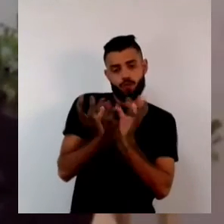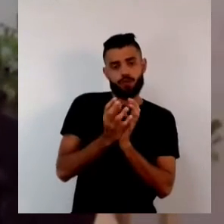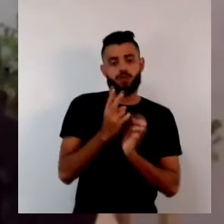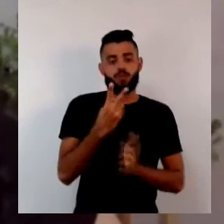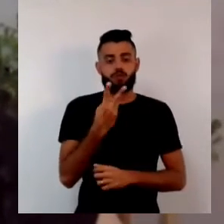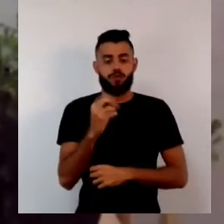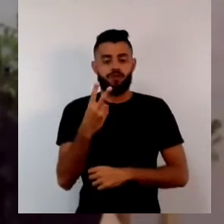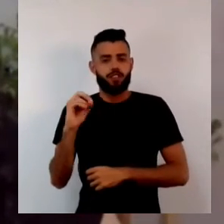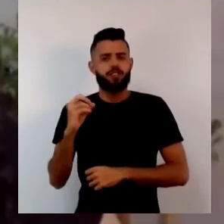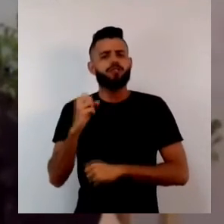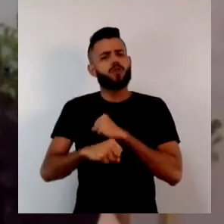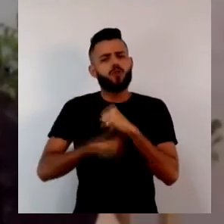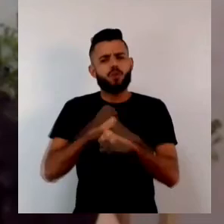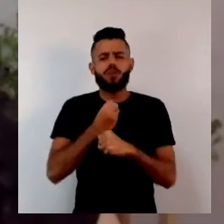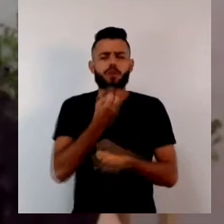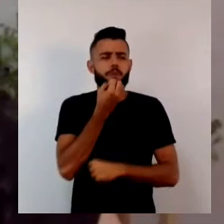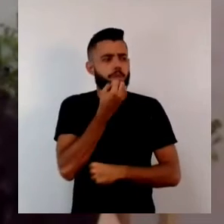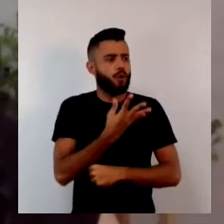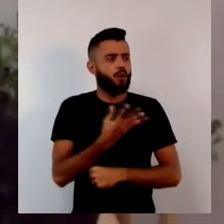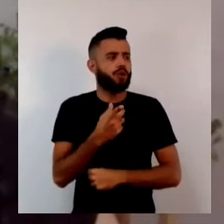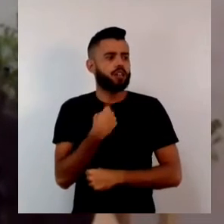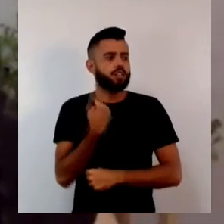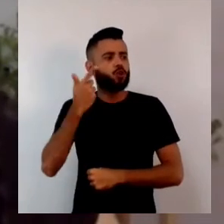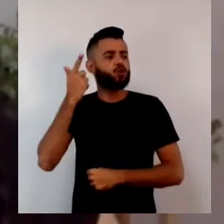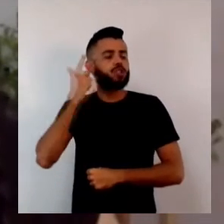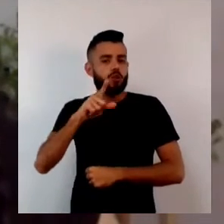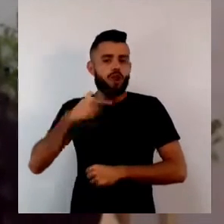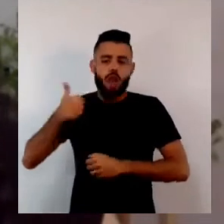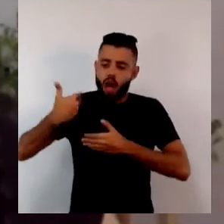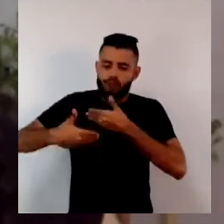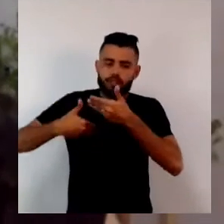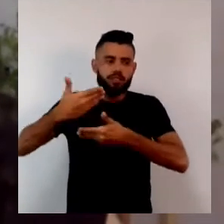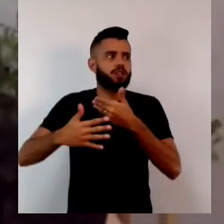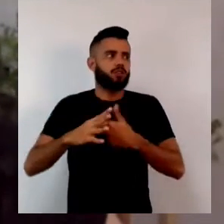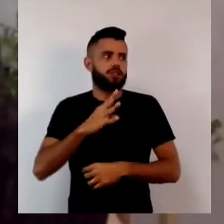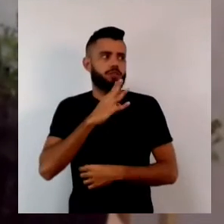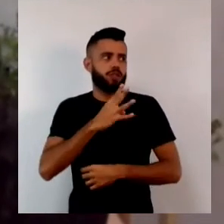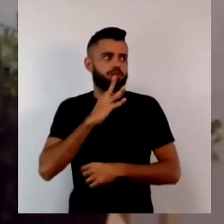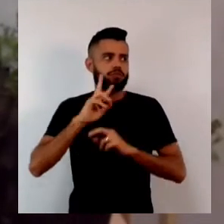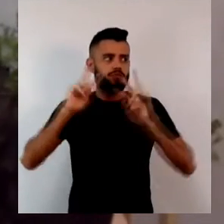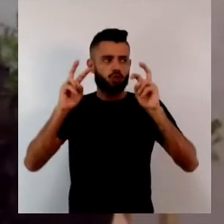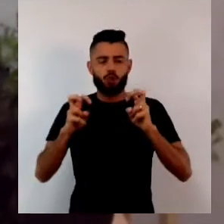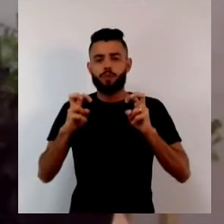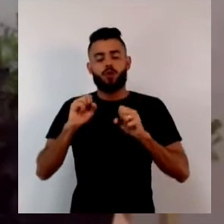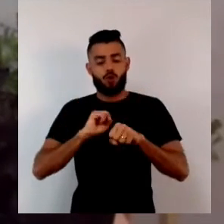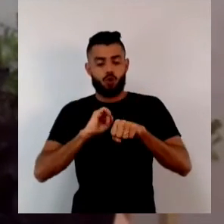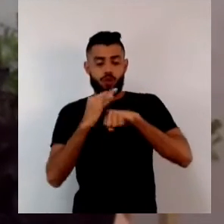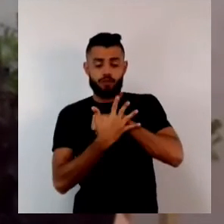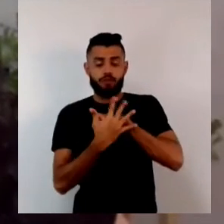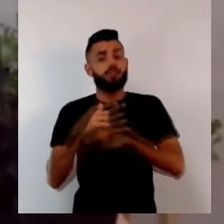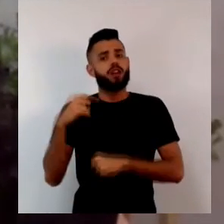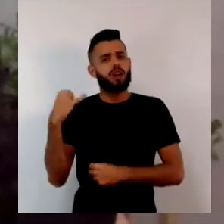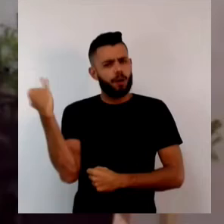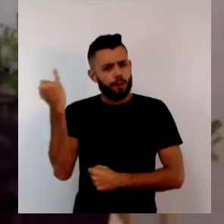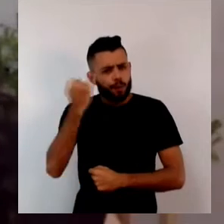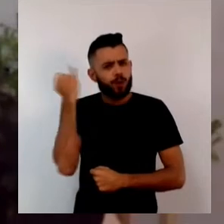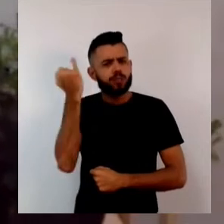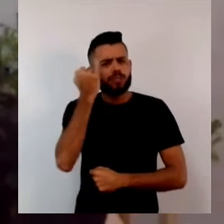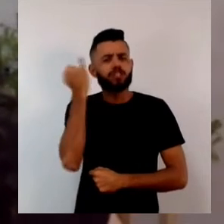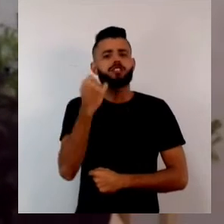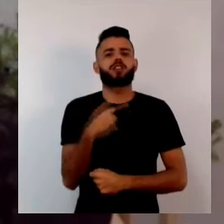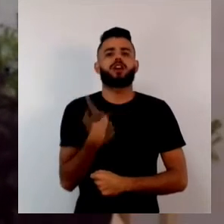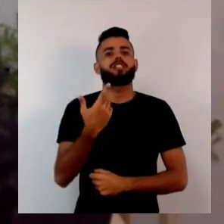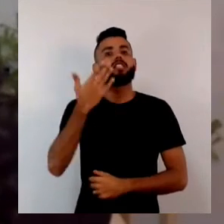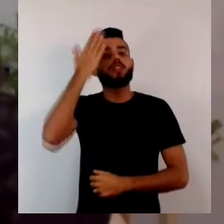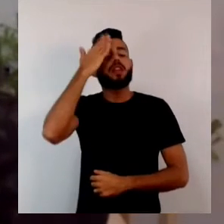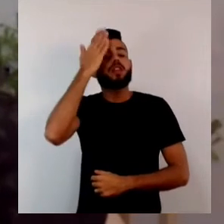gente conseguiu não só avançar o nosso conhecimento em relação ao coronavírus, que está sendo importantíssimo para entender dentro do Brasil